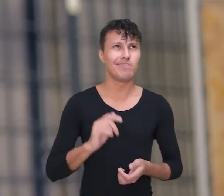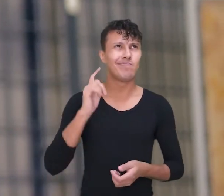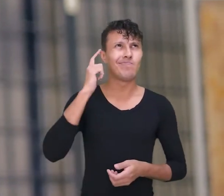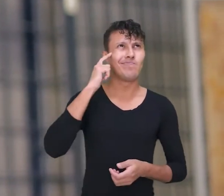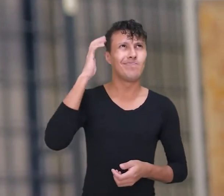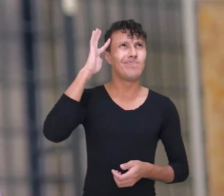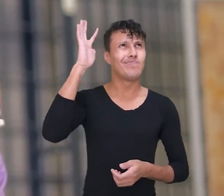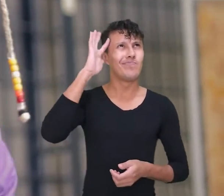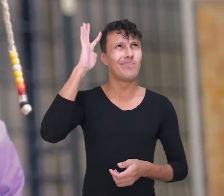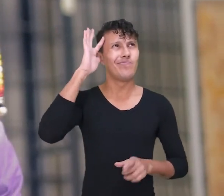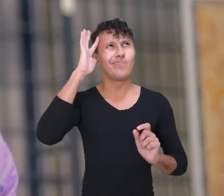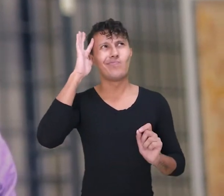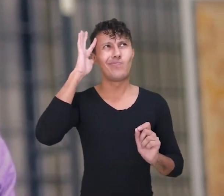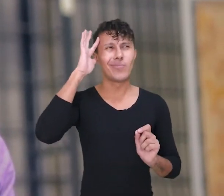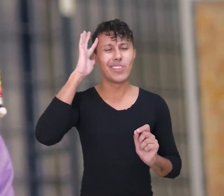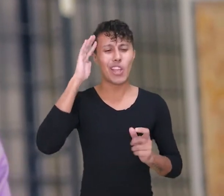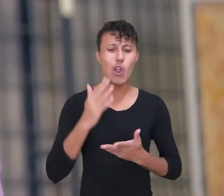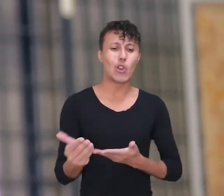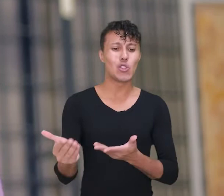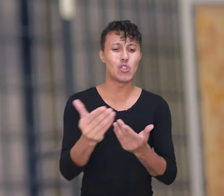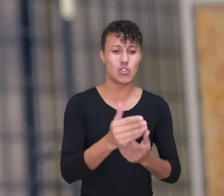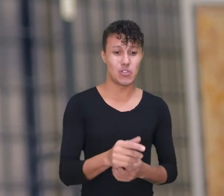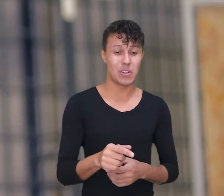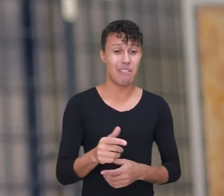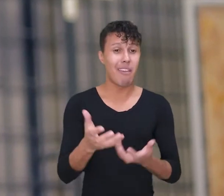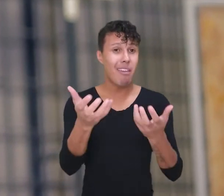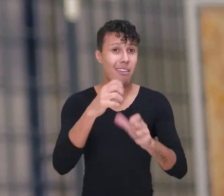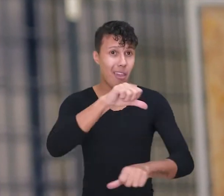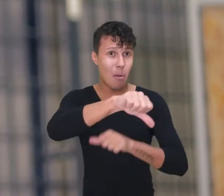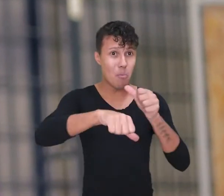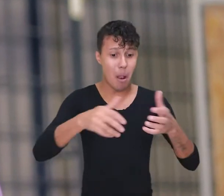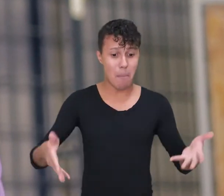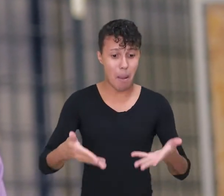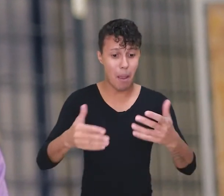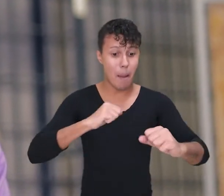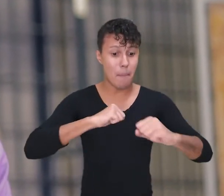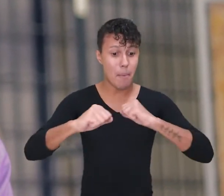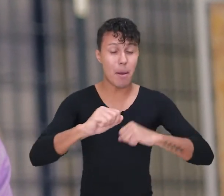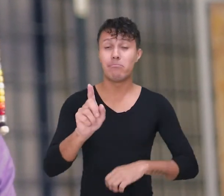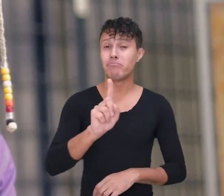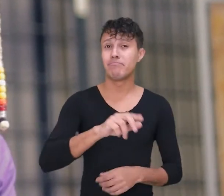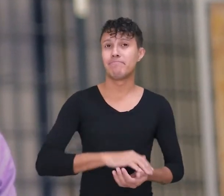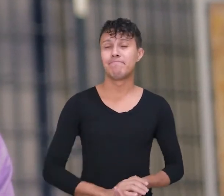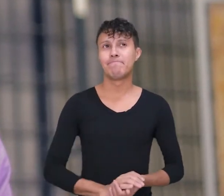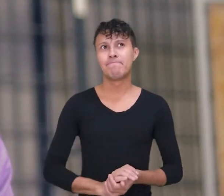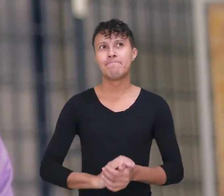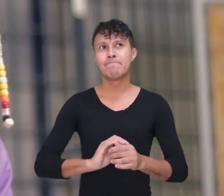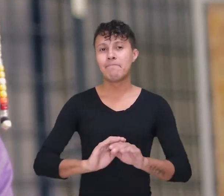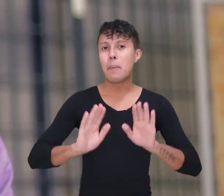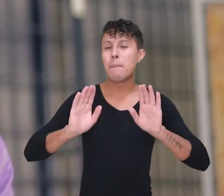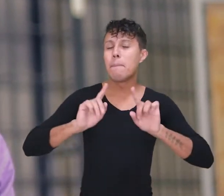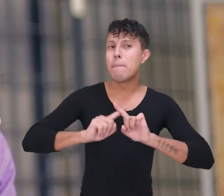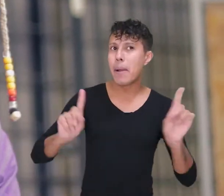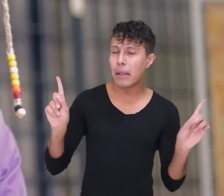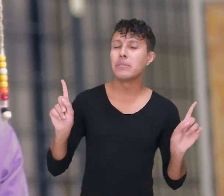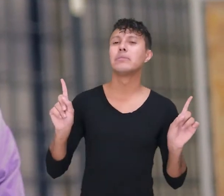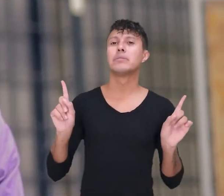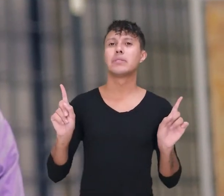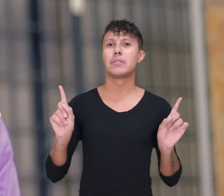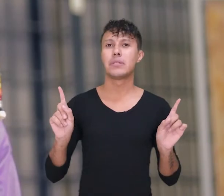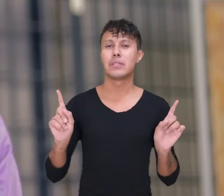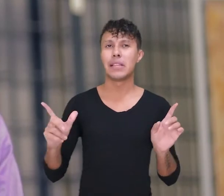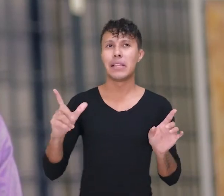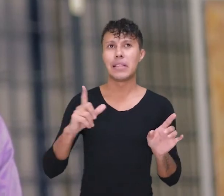né? Tipo, nem sempre a juventude é quem está querendo movimentar. Mas existe um lance